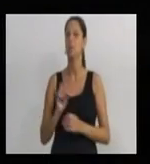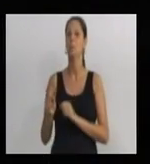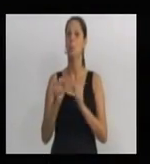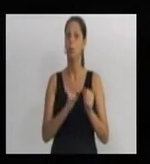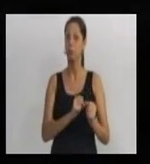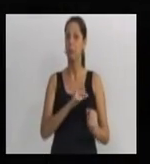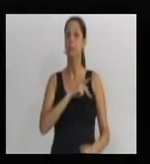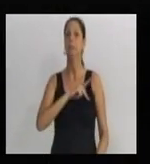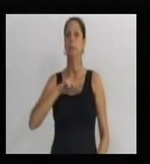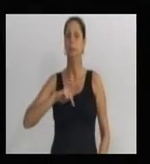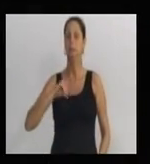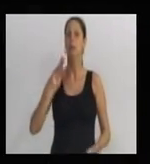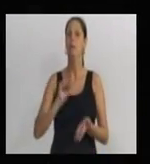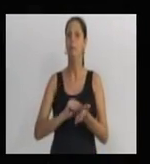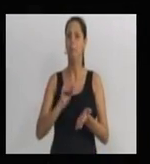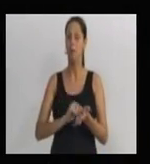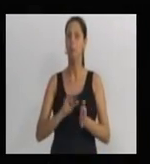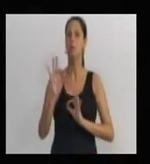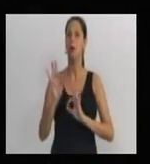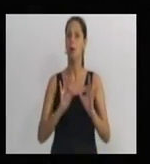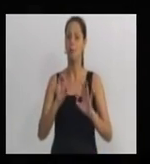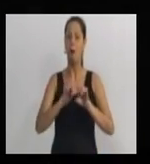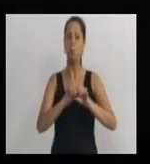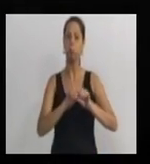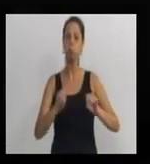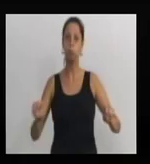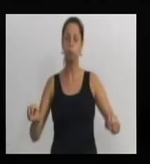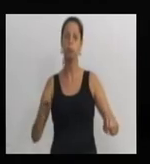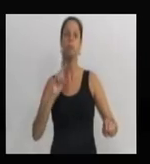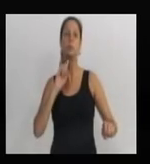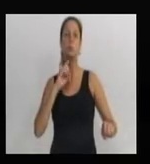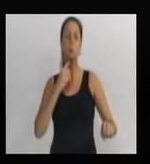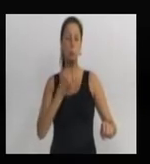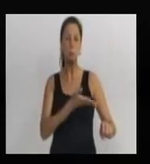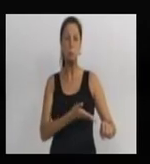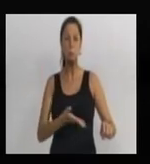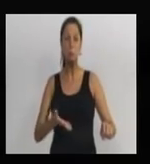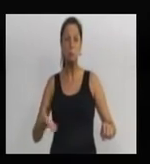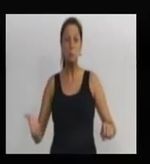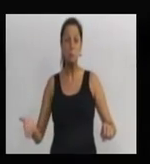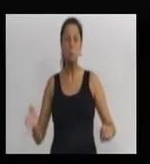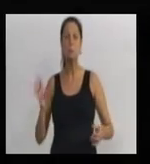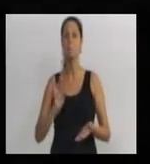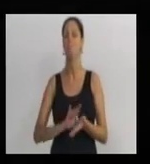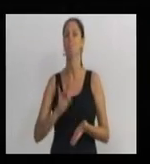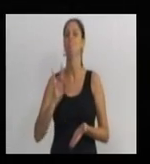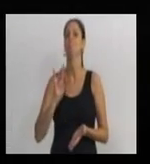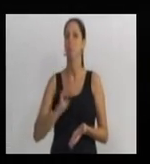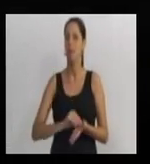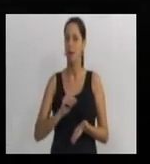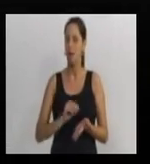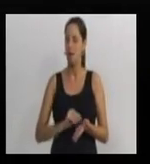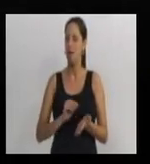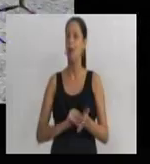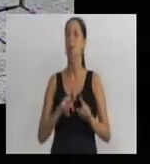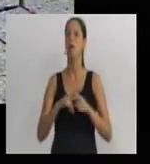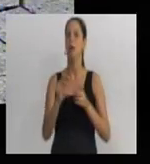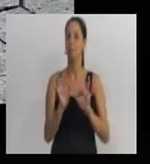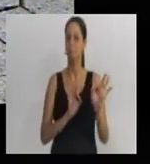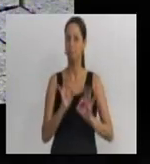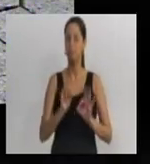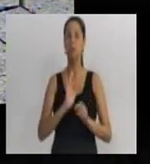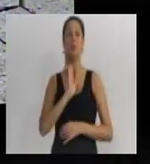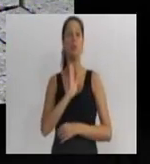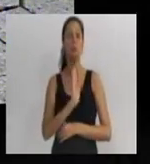a céu aberto, proliferação de mosquitos, doenças, ratos, esgoto a céu aberto, como falei, onde justamente estamos ouvindo falar do problema da dengue,